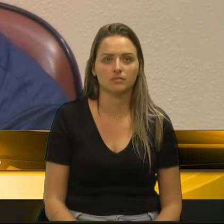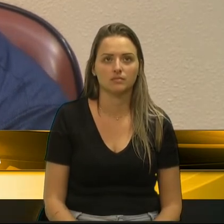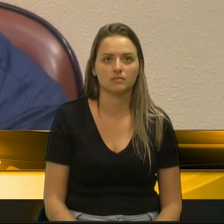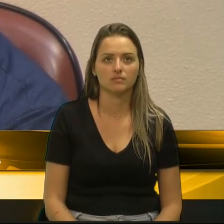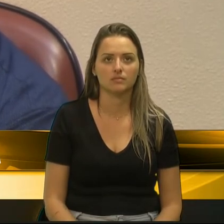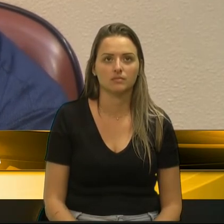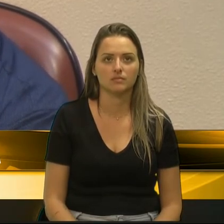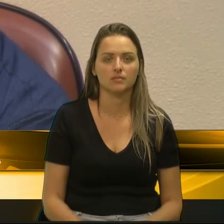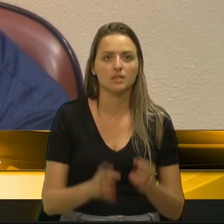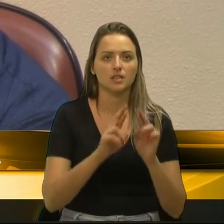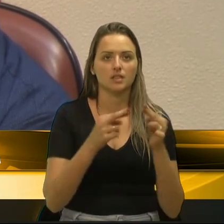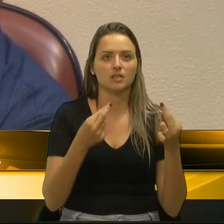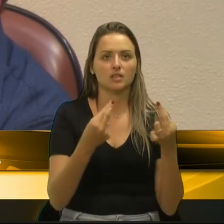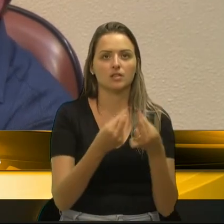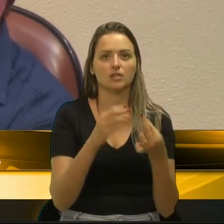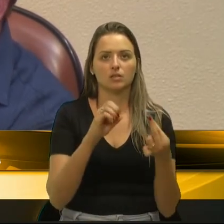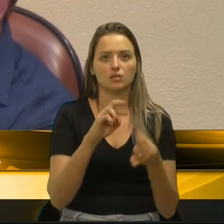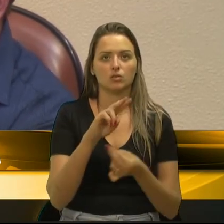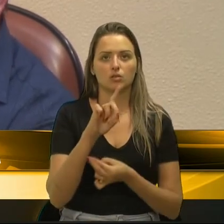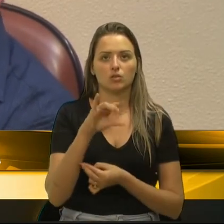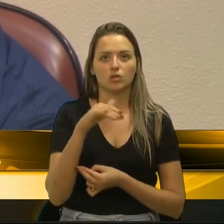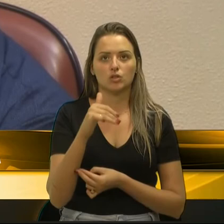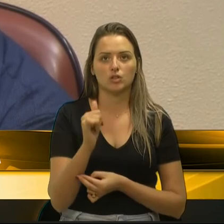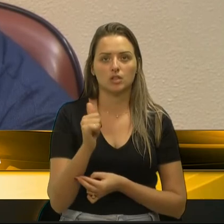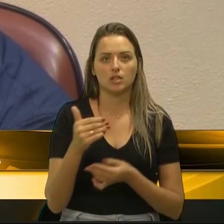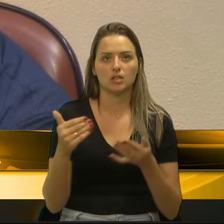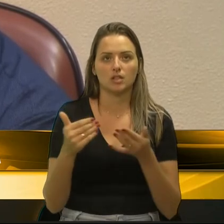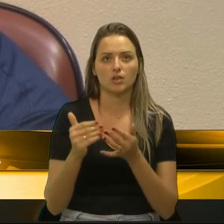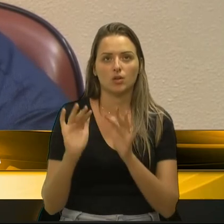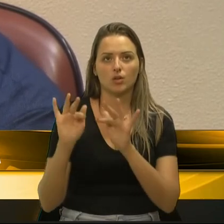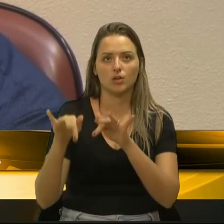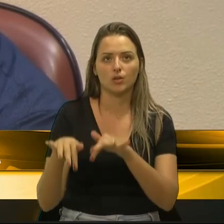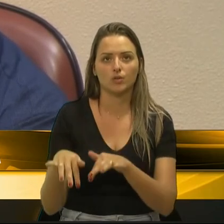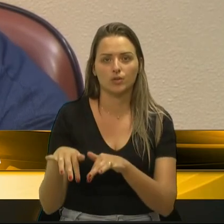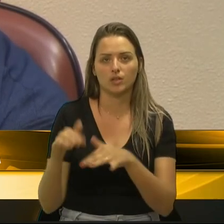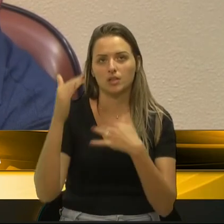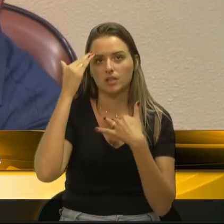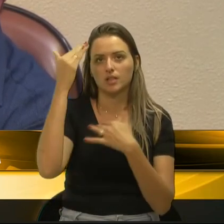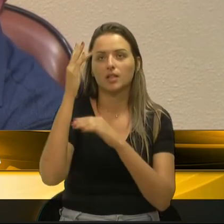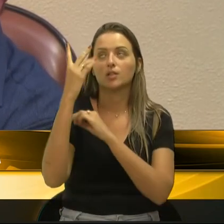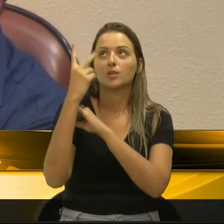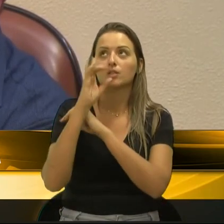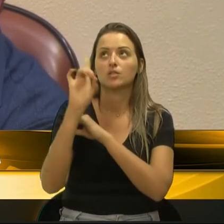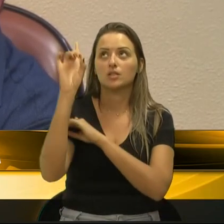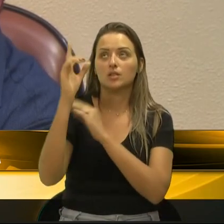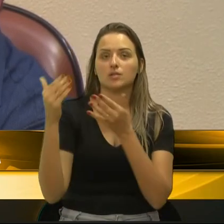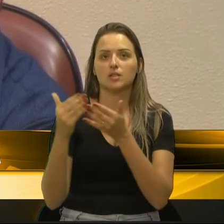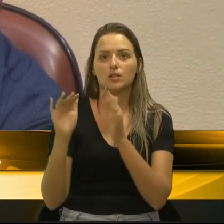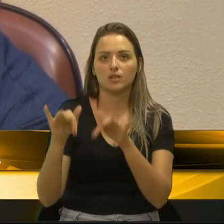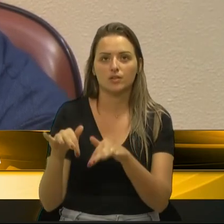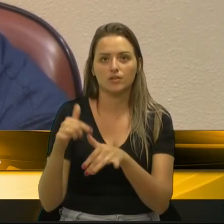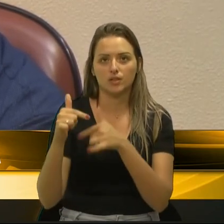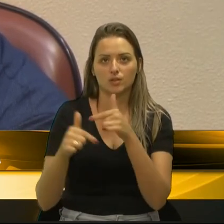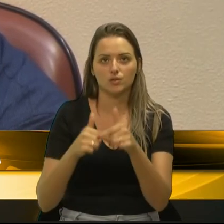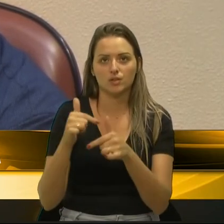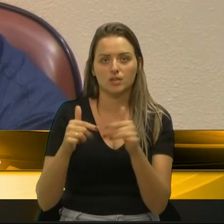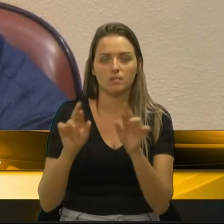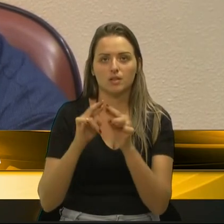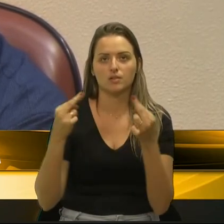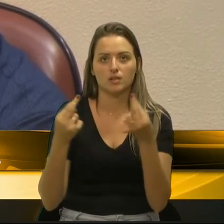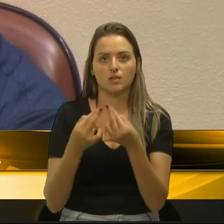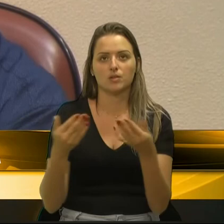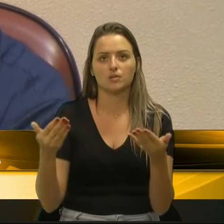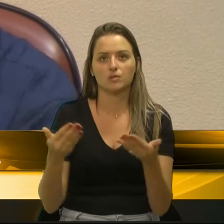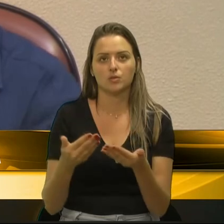E na sessão ordinária também procedemos, partimos para o encerramento. Agradecendo a proteção de Deus, declaro encerrados os trabalhos da